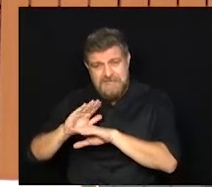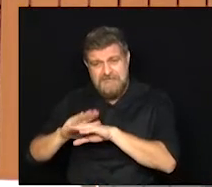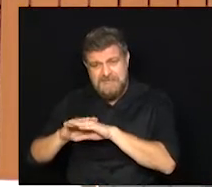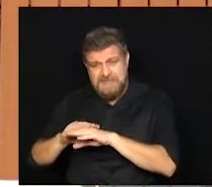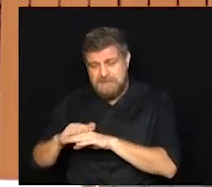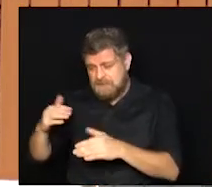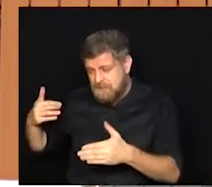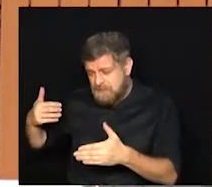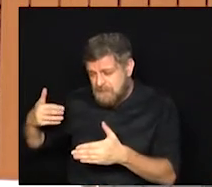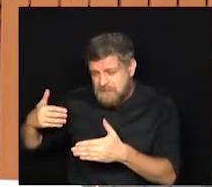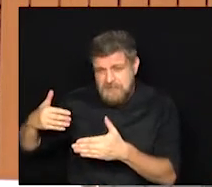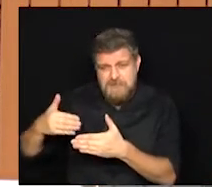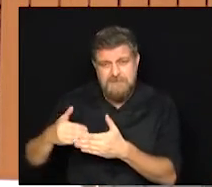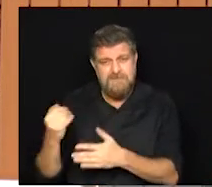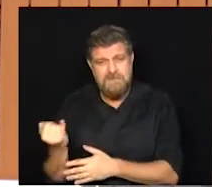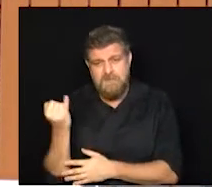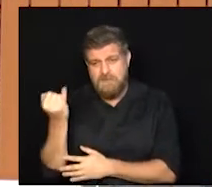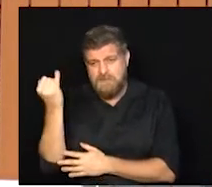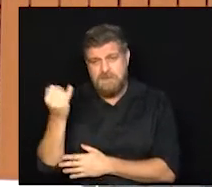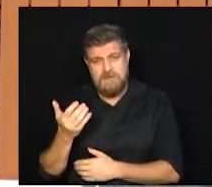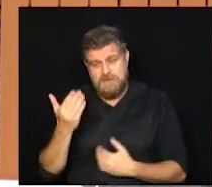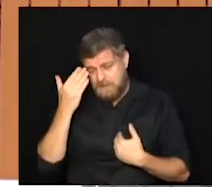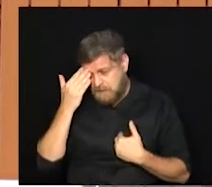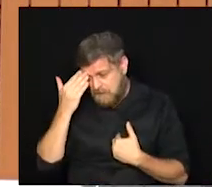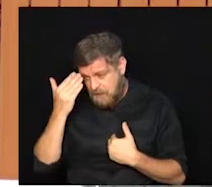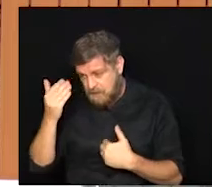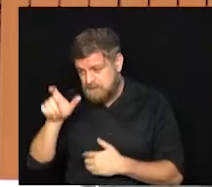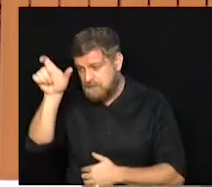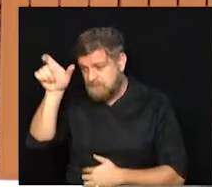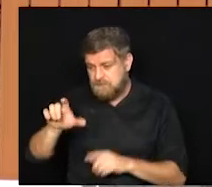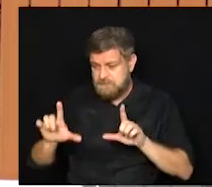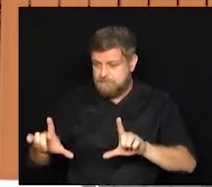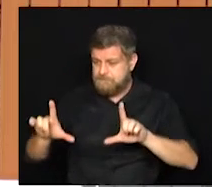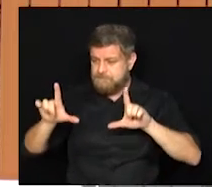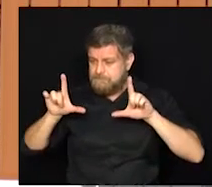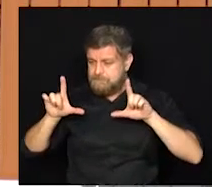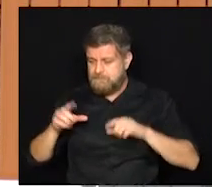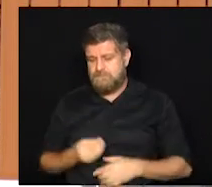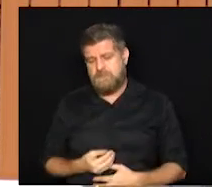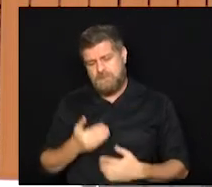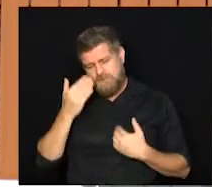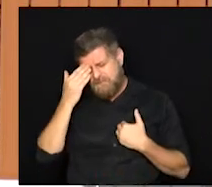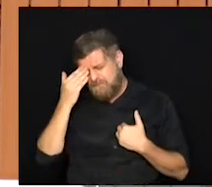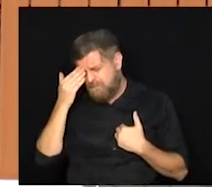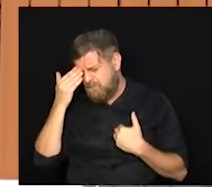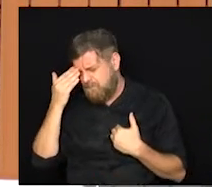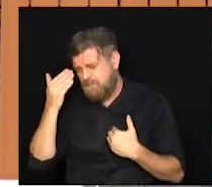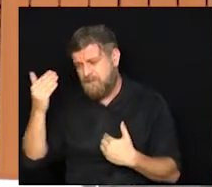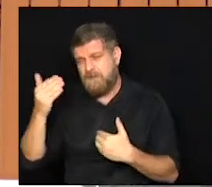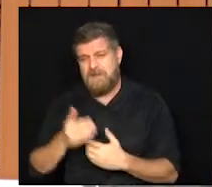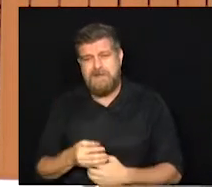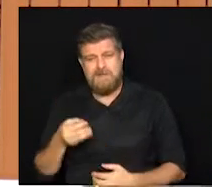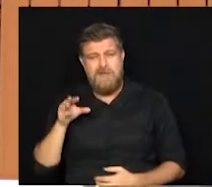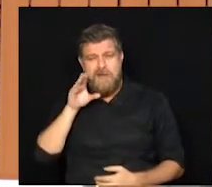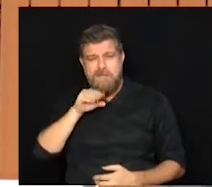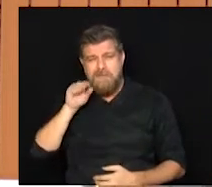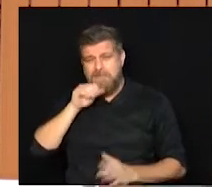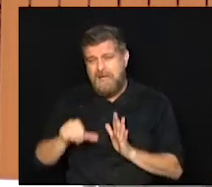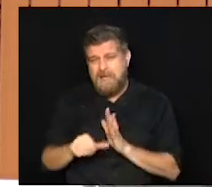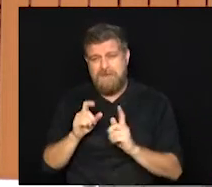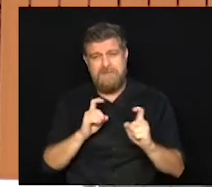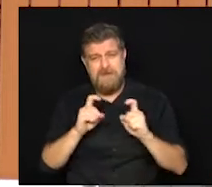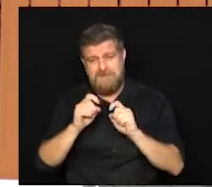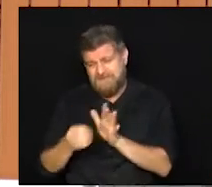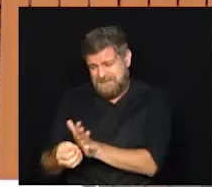isso é muito importante. Malu, eu quero agradecer a você. Muito obrigado pela participação, tá? Isso é a primeira reunião, nós vamos ter